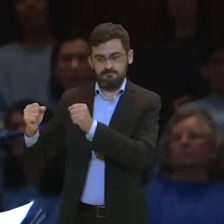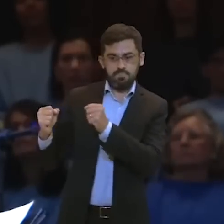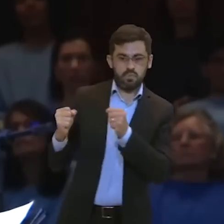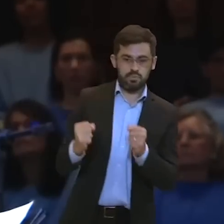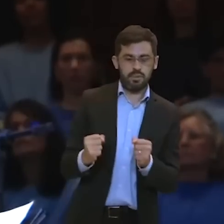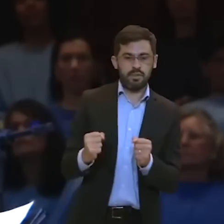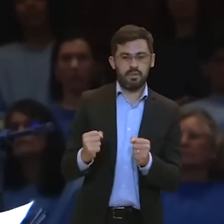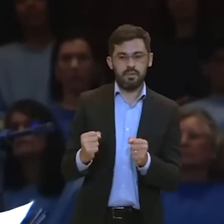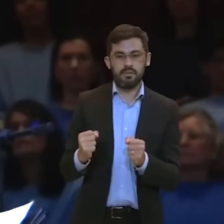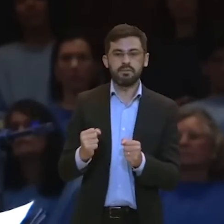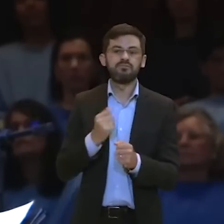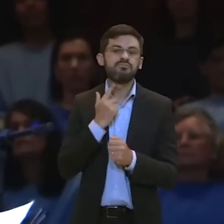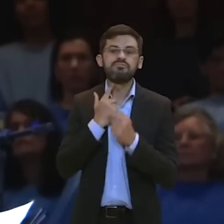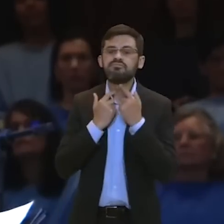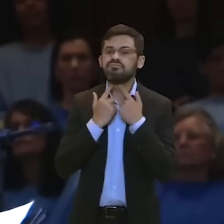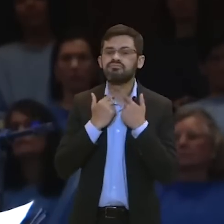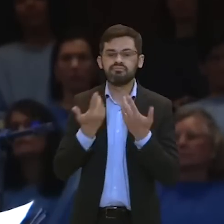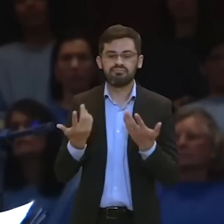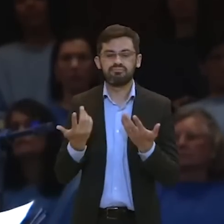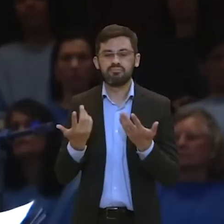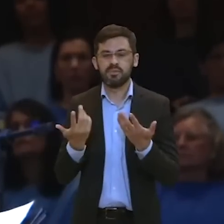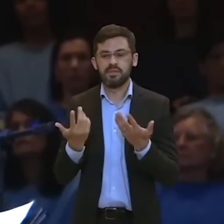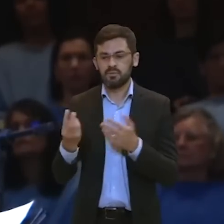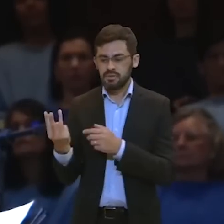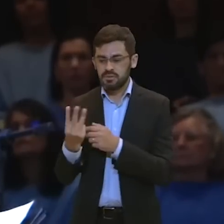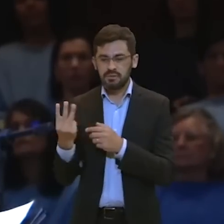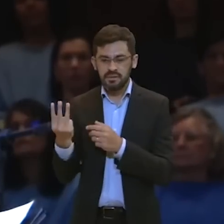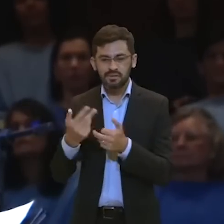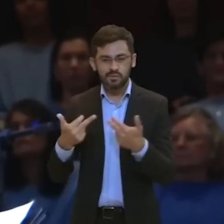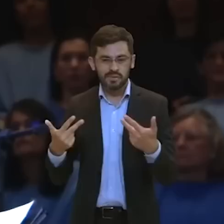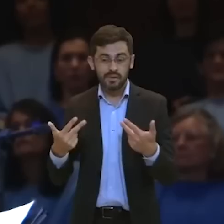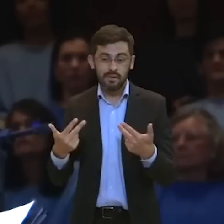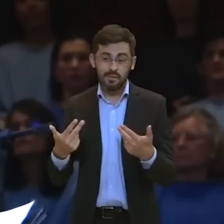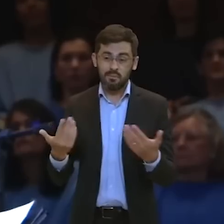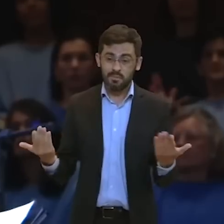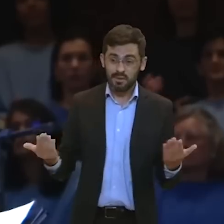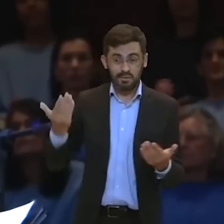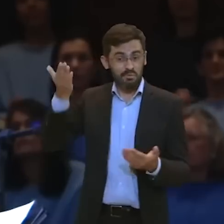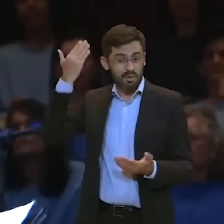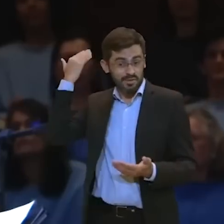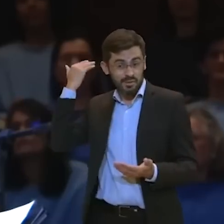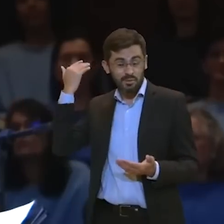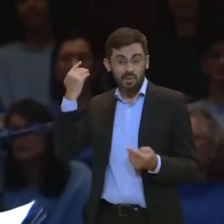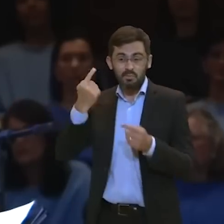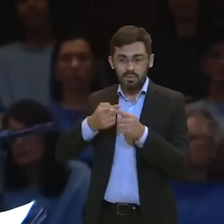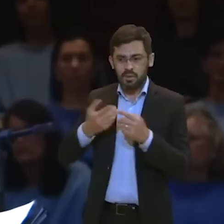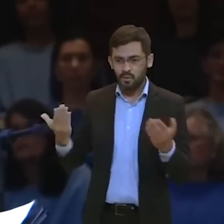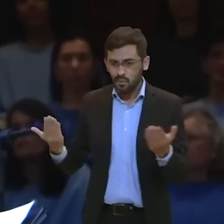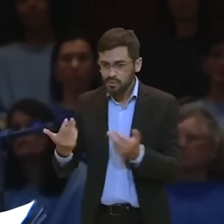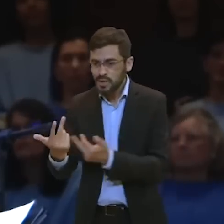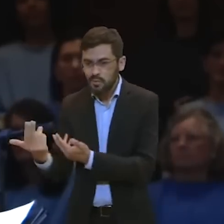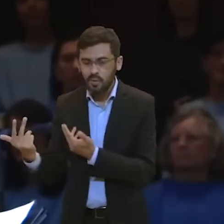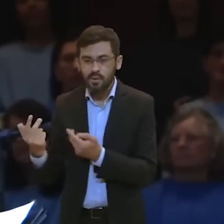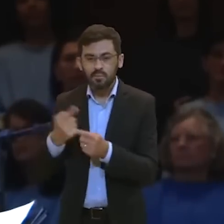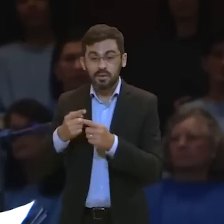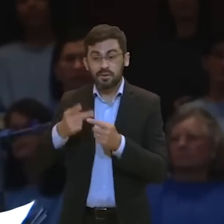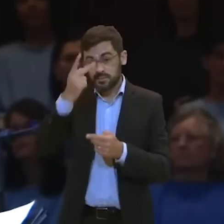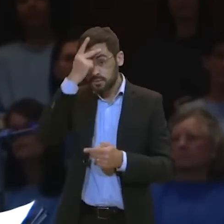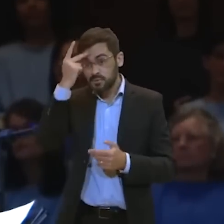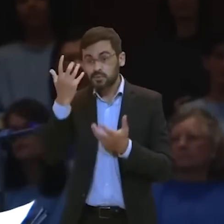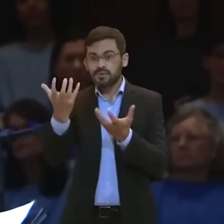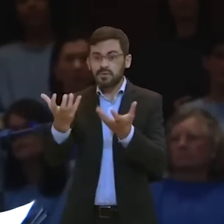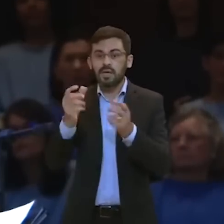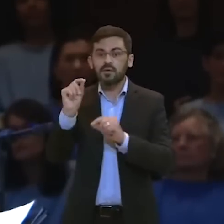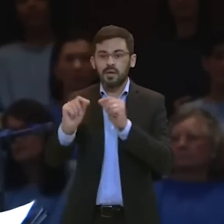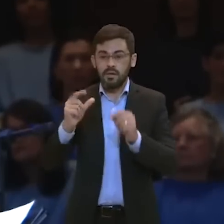poder e prazer. Eu acho que o mundo não mudou muito, né? Porque posse, poder e prazer